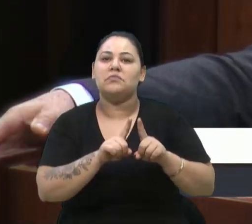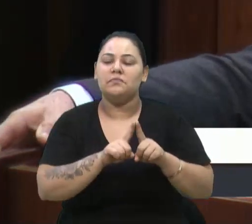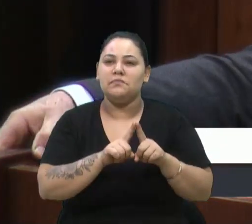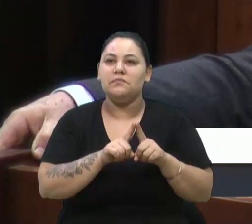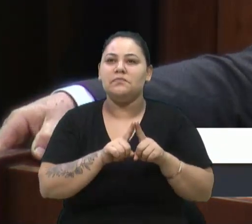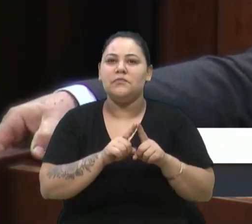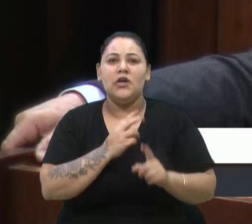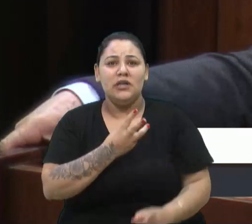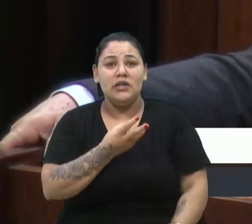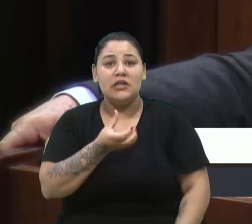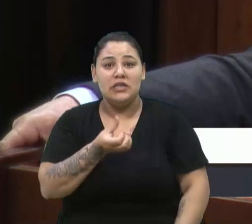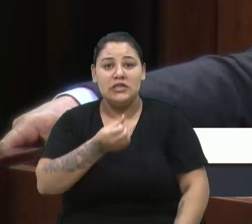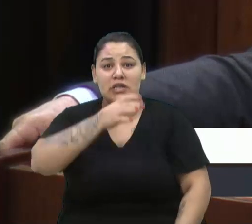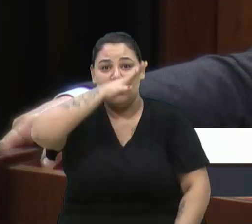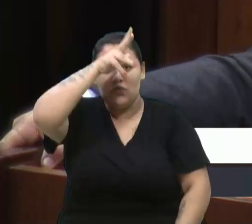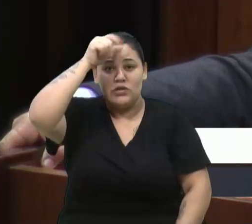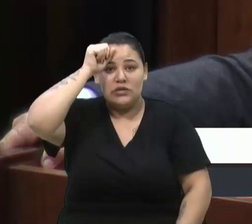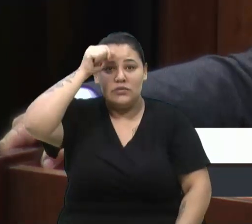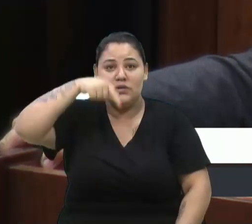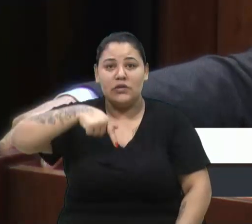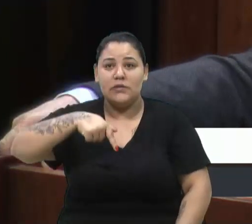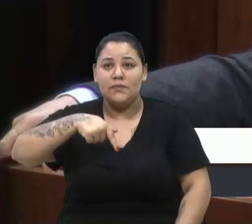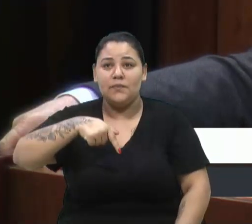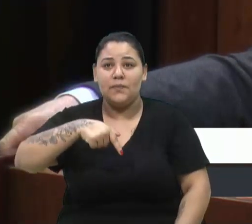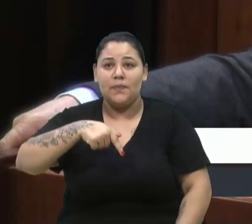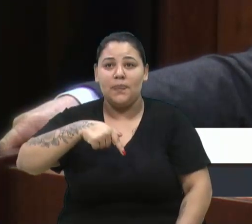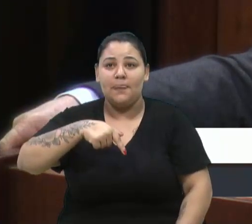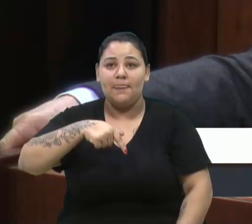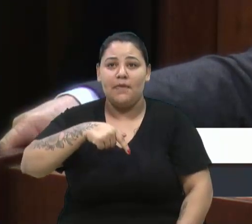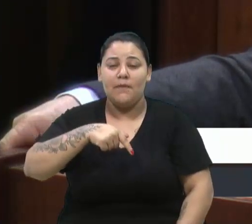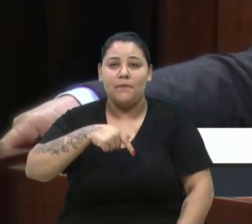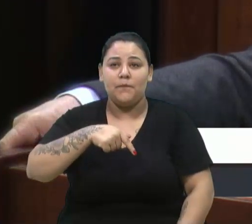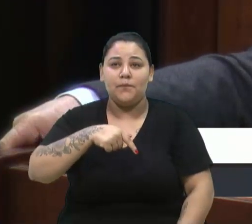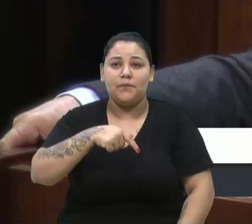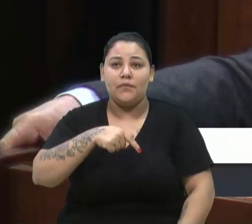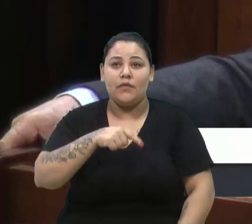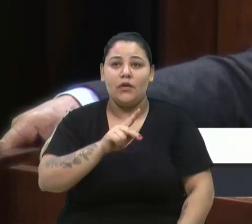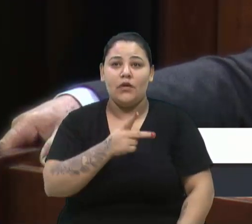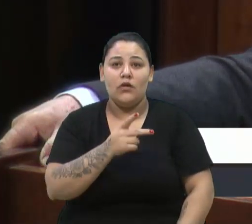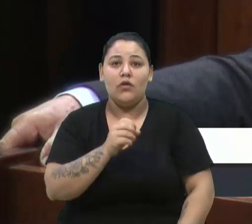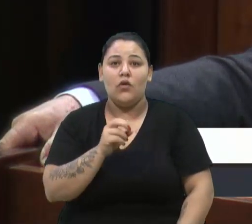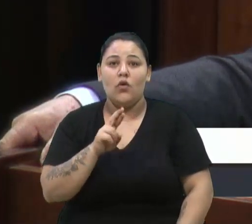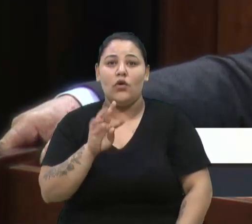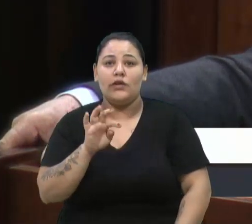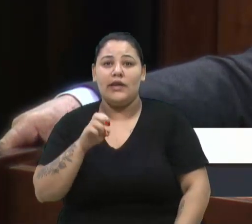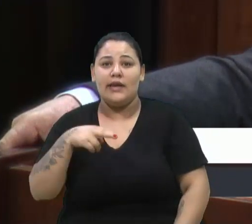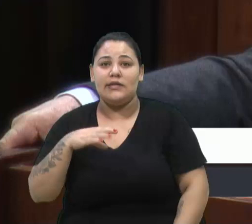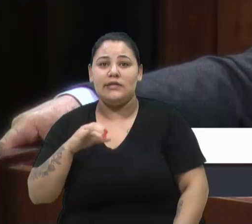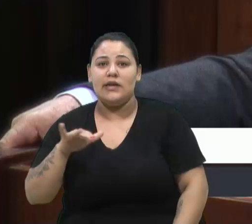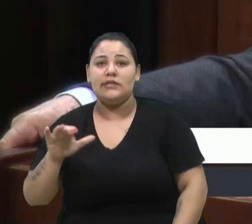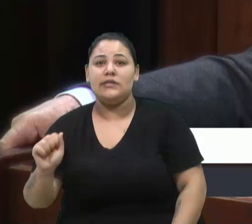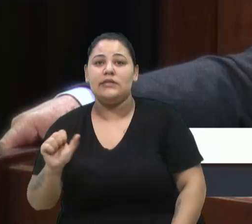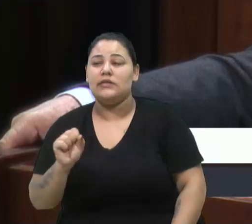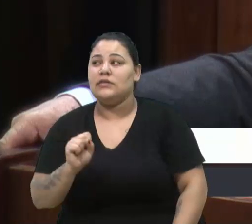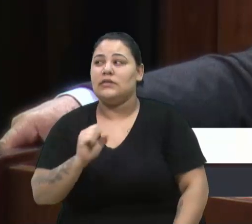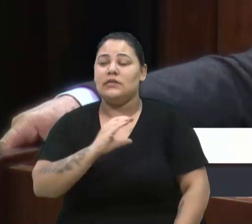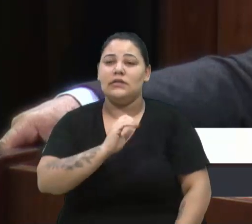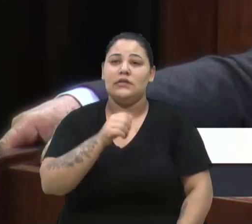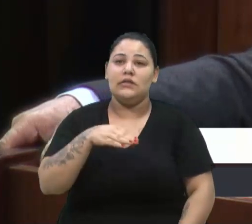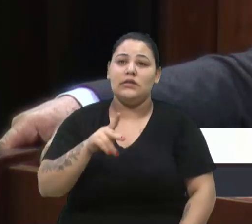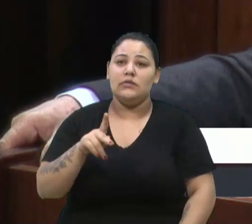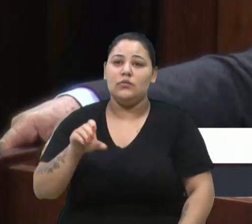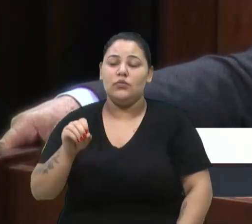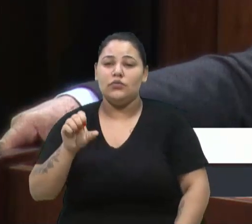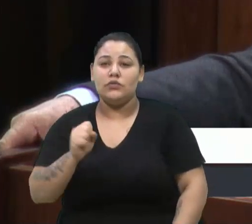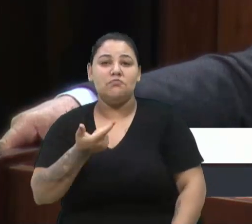36 municípios da região da Serra Campos de cima da Serra Hortênsias e Vale do Caí não tenho